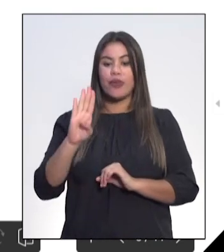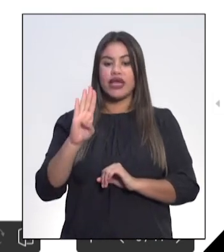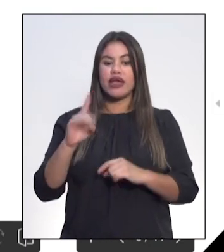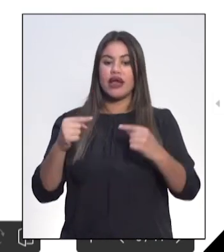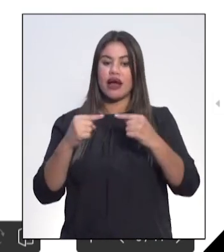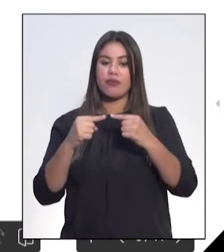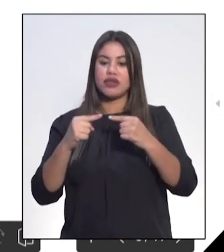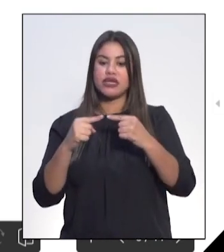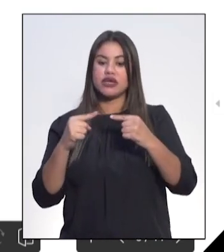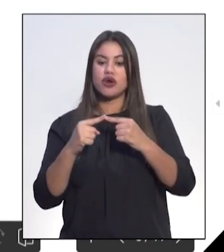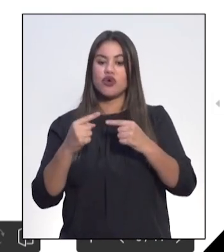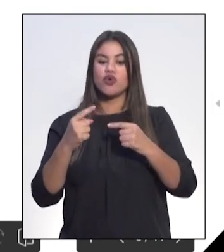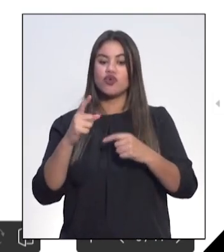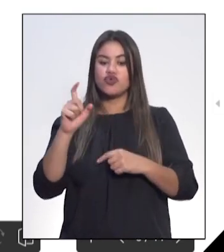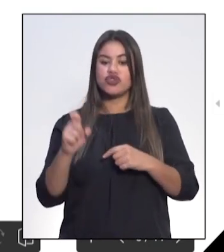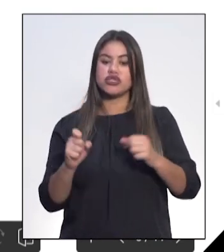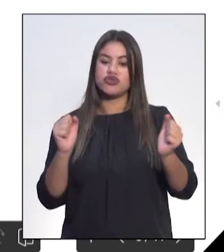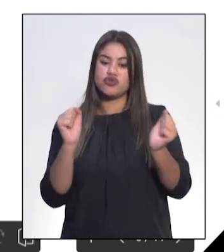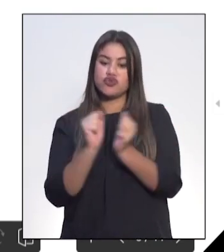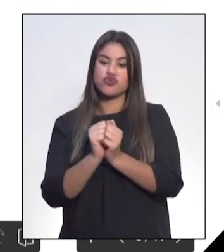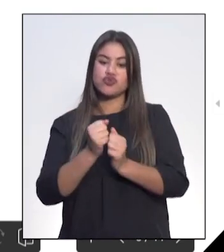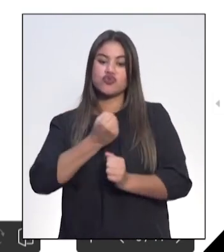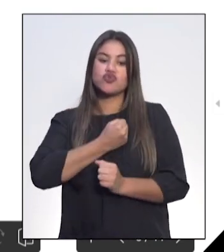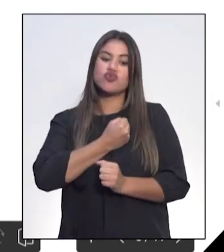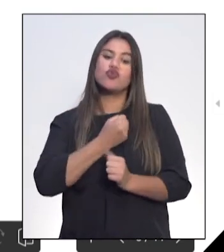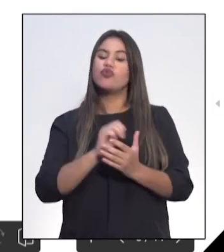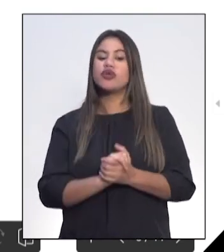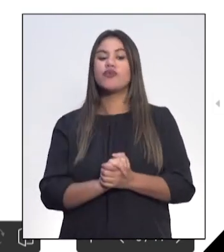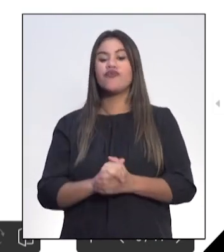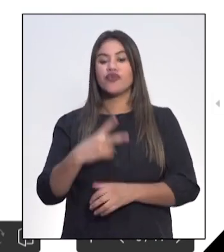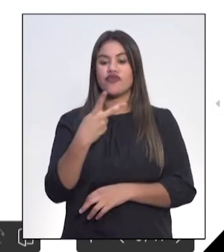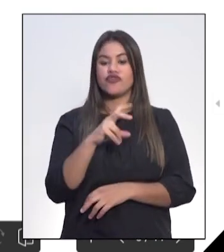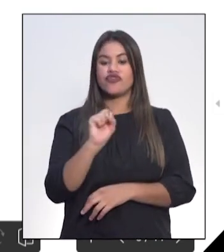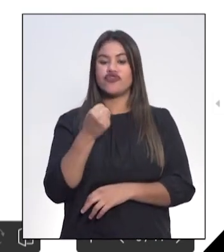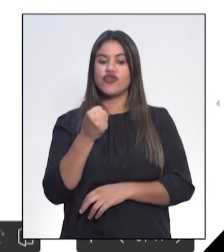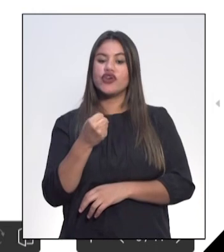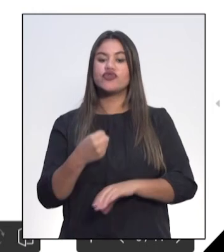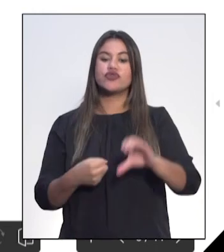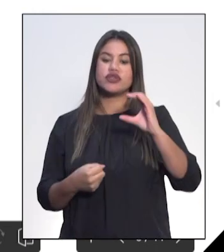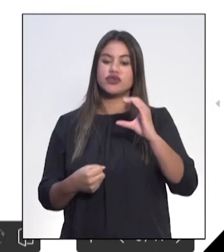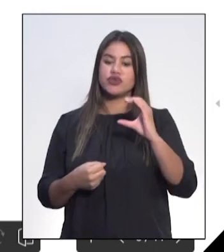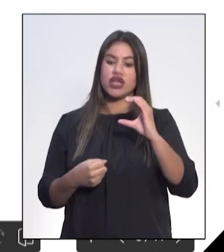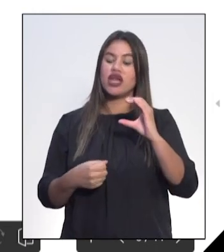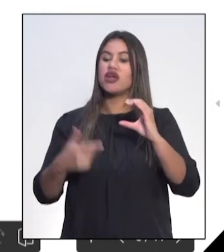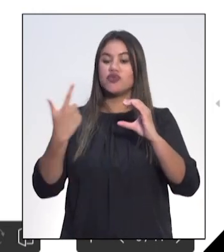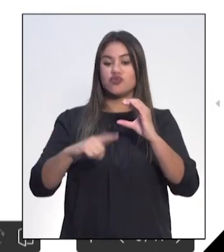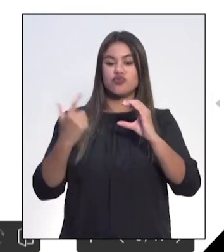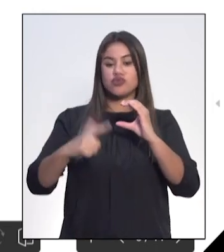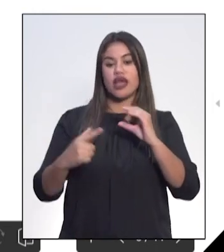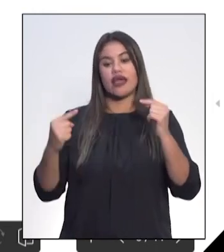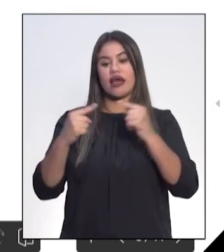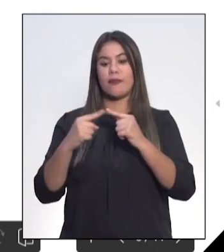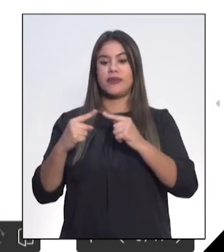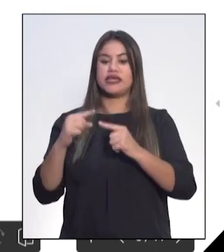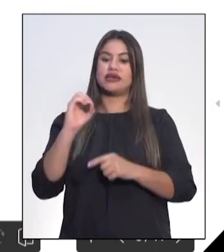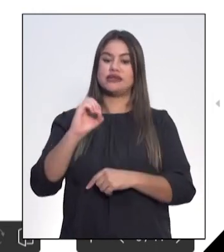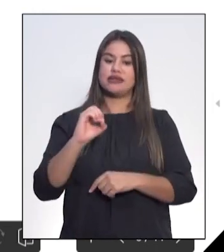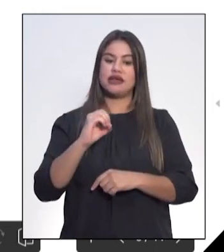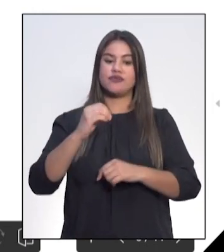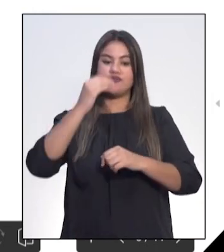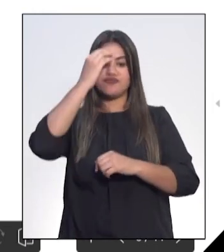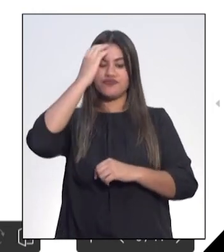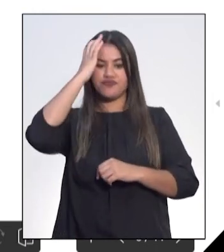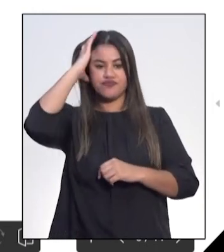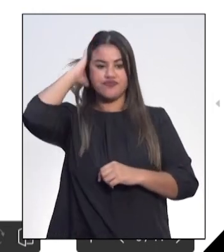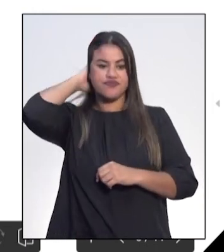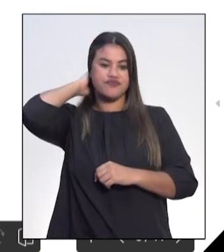o 28. E o c é o nosso termo independente, que no caso não tem, é 0. Tudo bem, gente? A é o que multiplica o x quadrado,